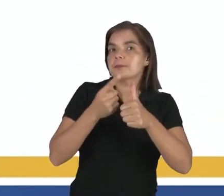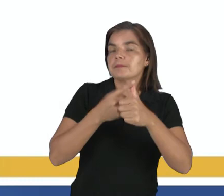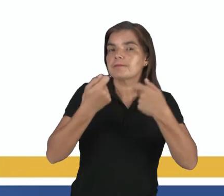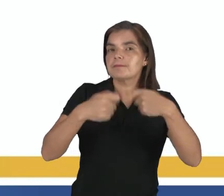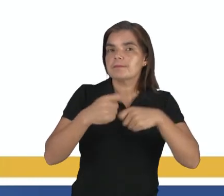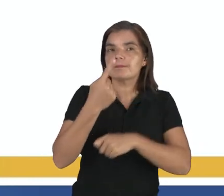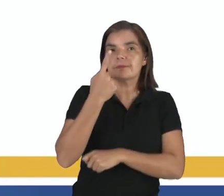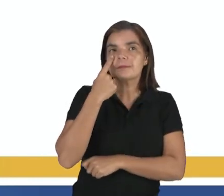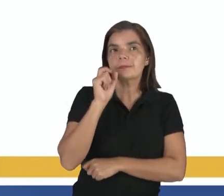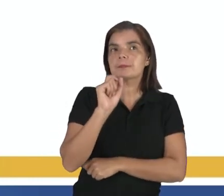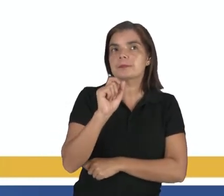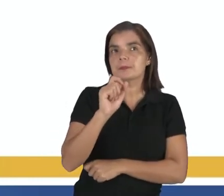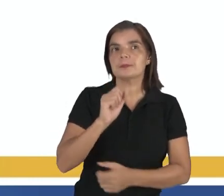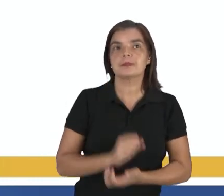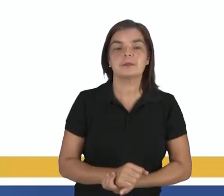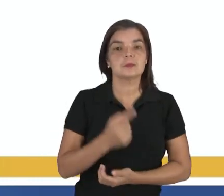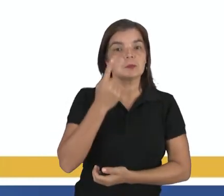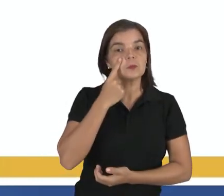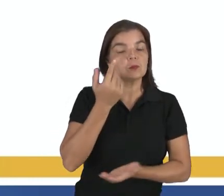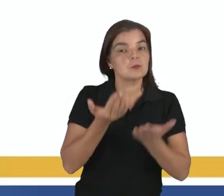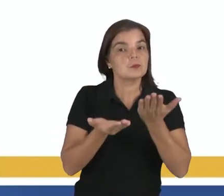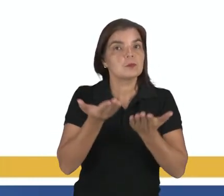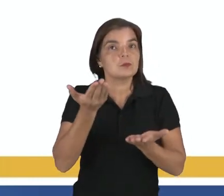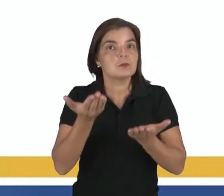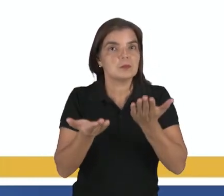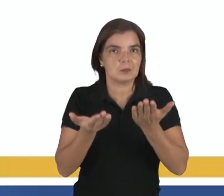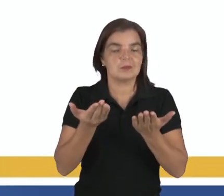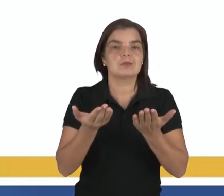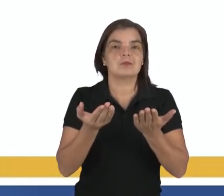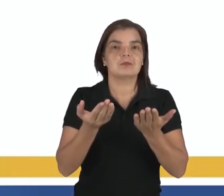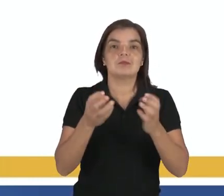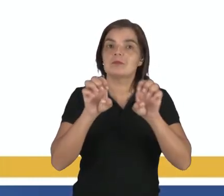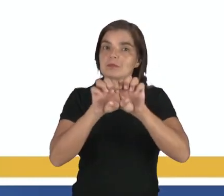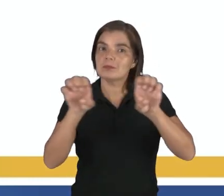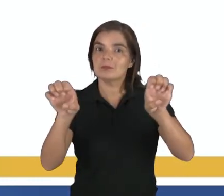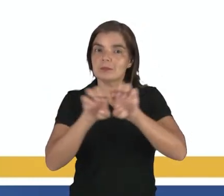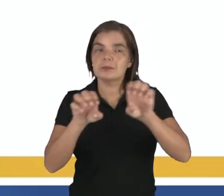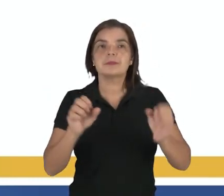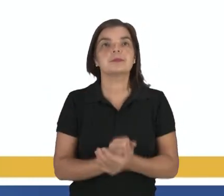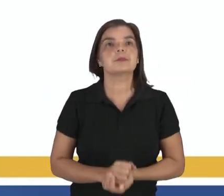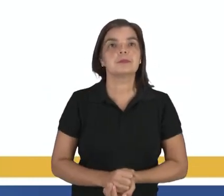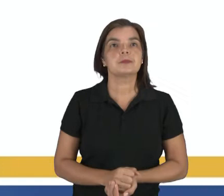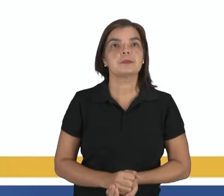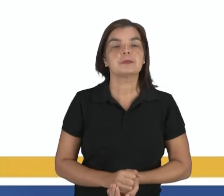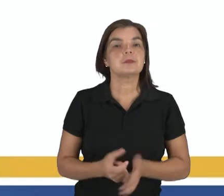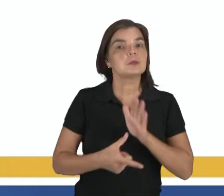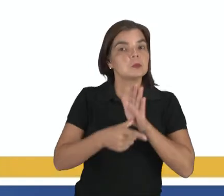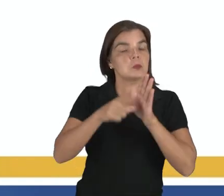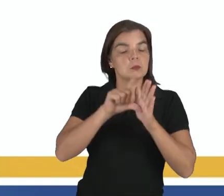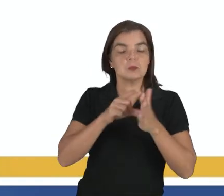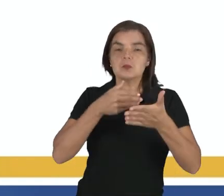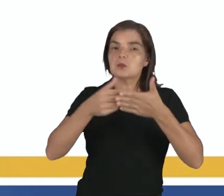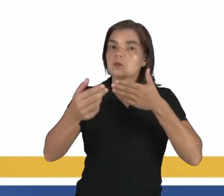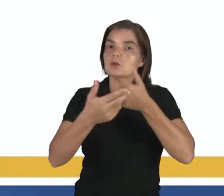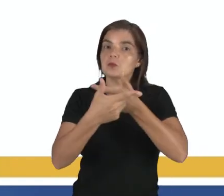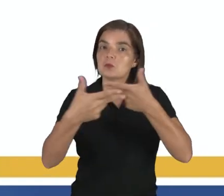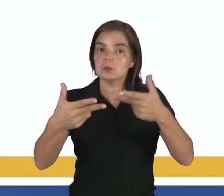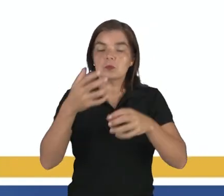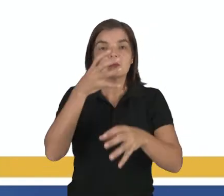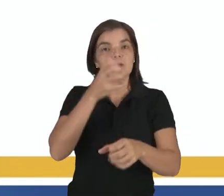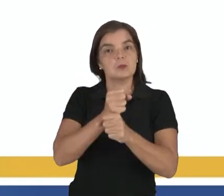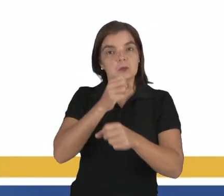gente precisa ver, verificar o balanceamento dessa equação, tá? Então, aqui, antes de fazer qualquer